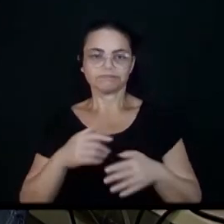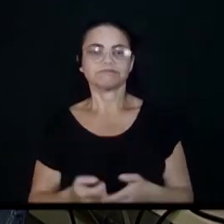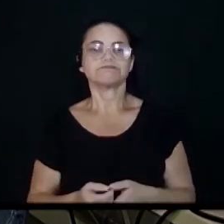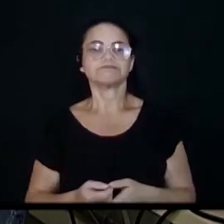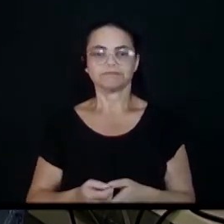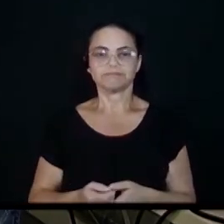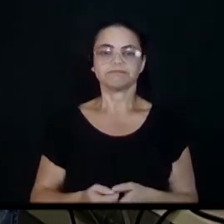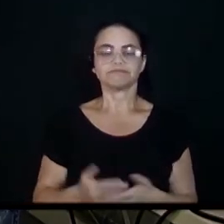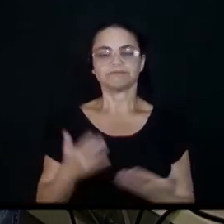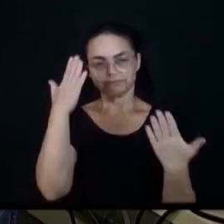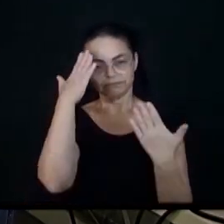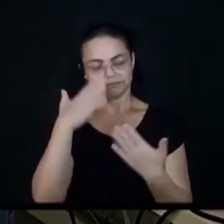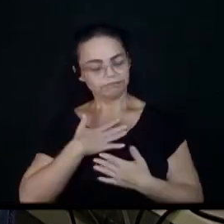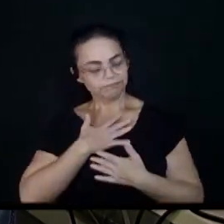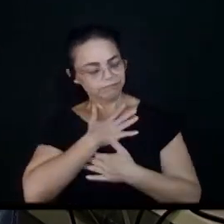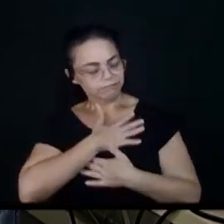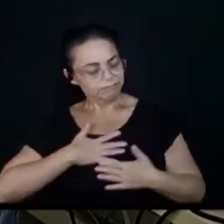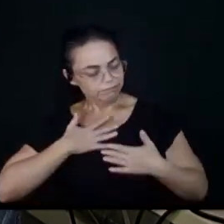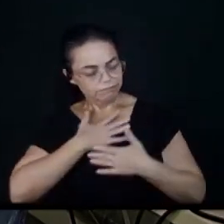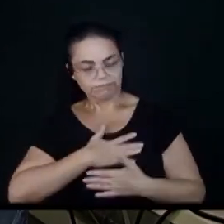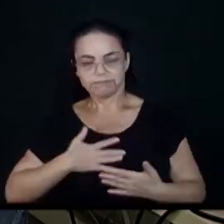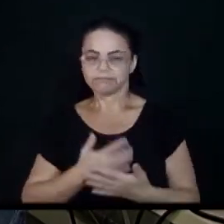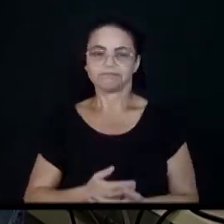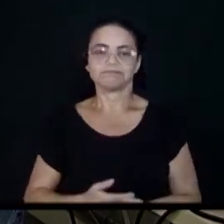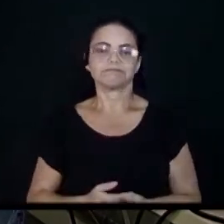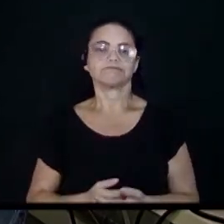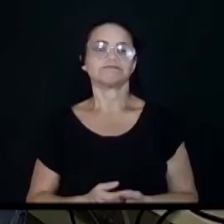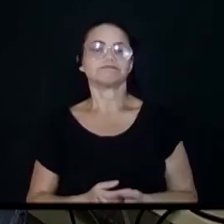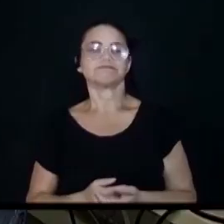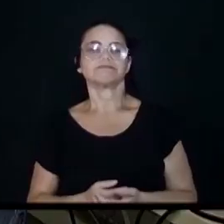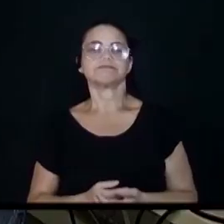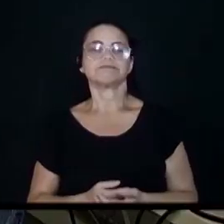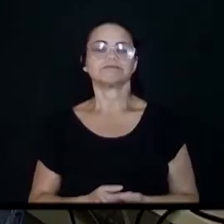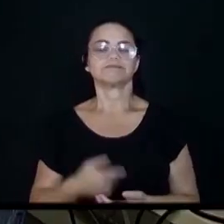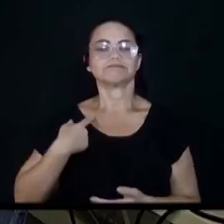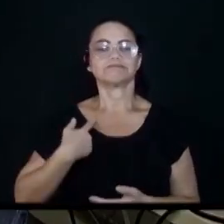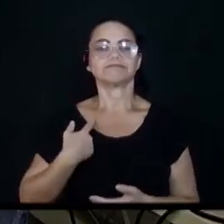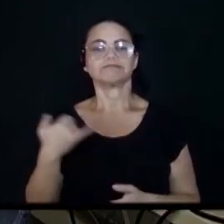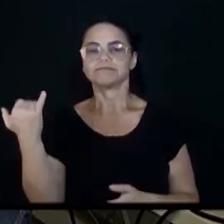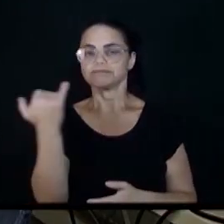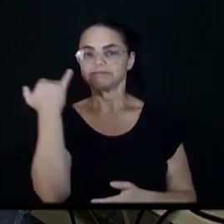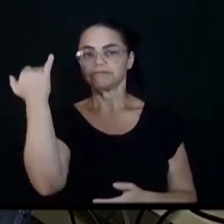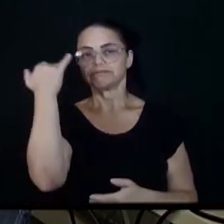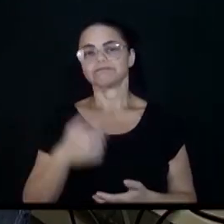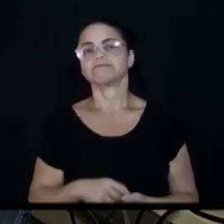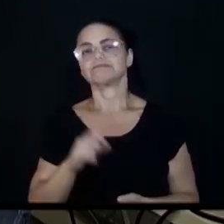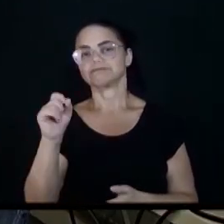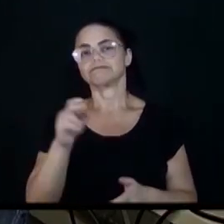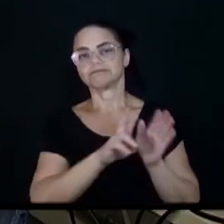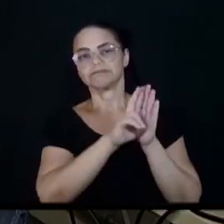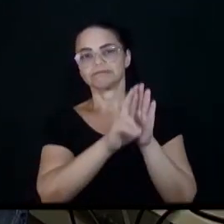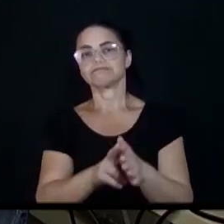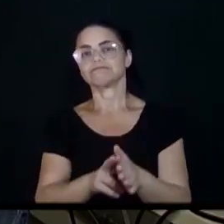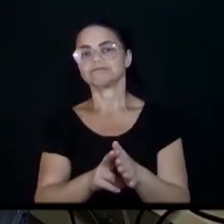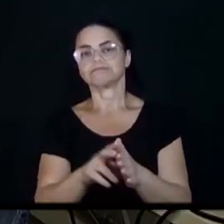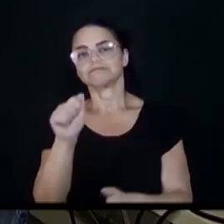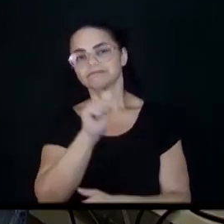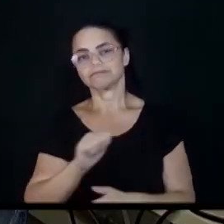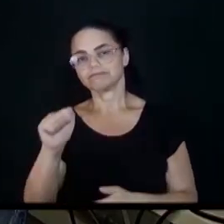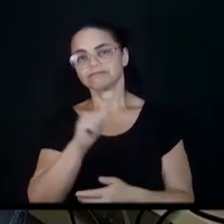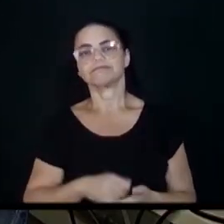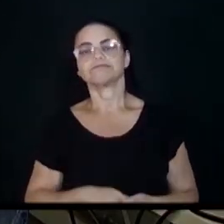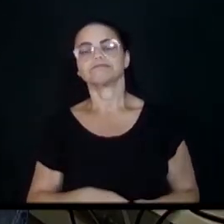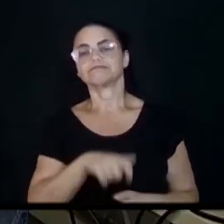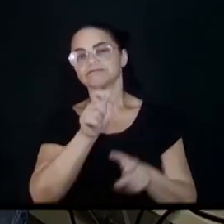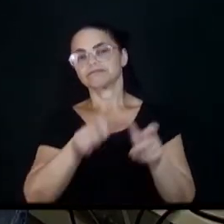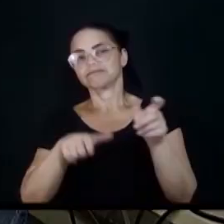gratificante, né? Muitas delas falaram sobre a importância e o que representa a associação para elas, o que